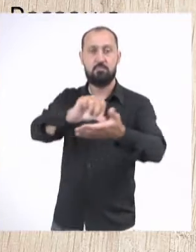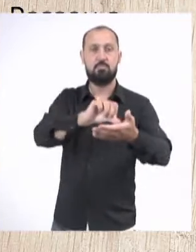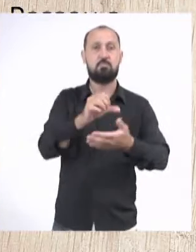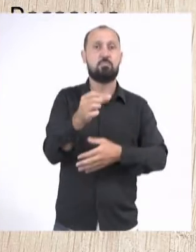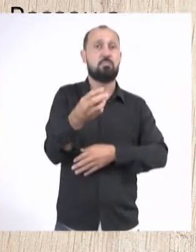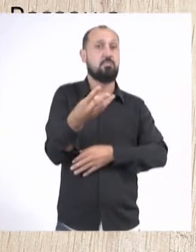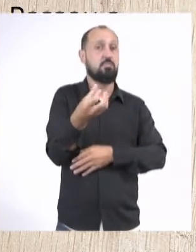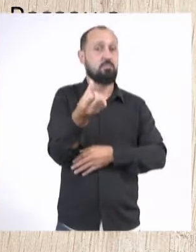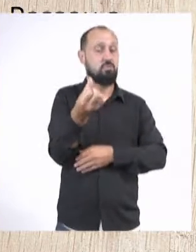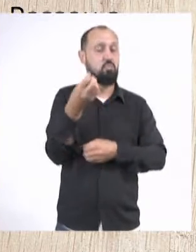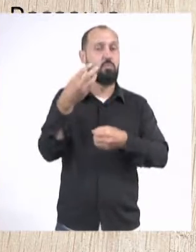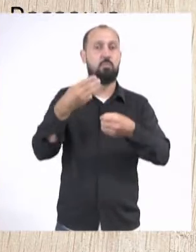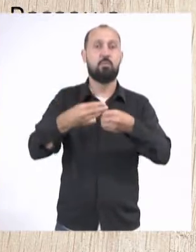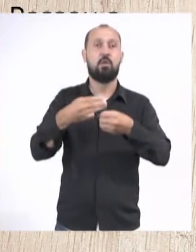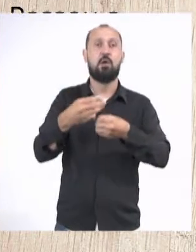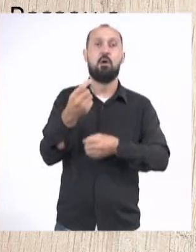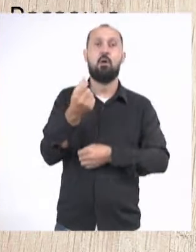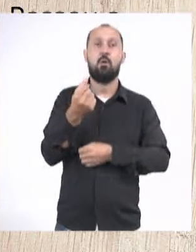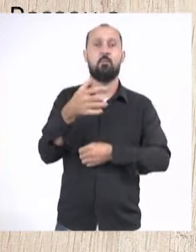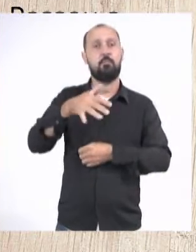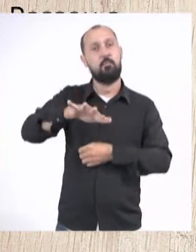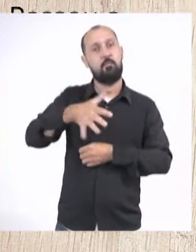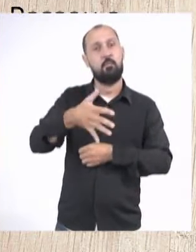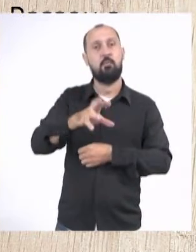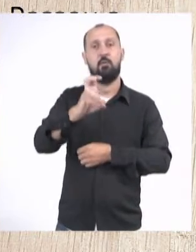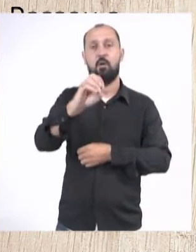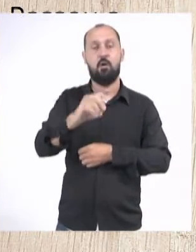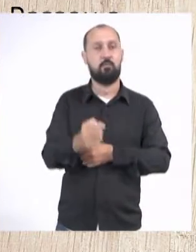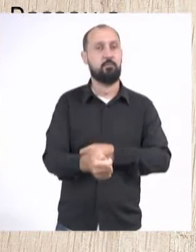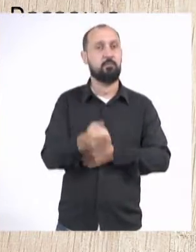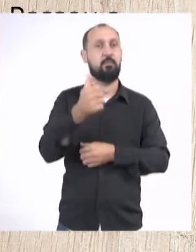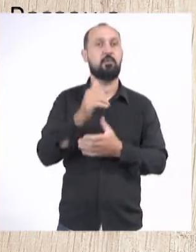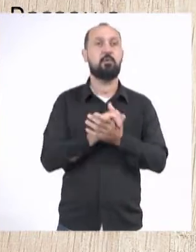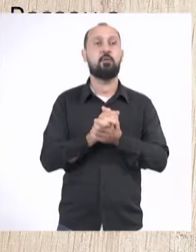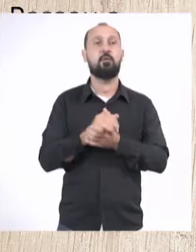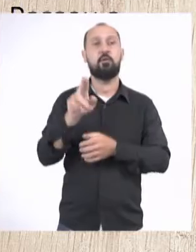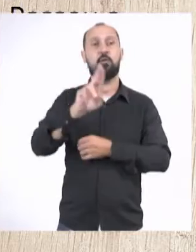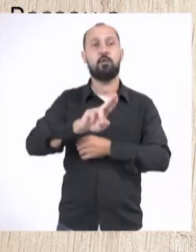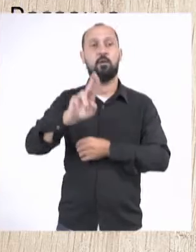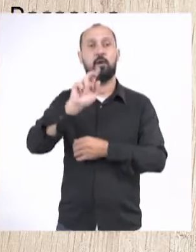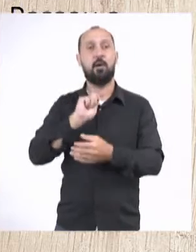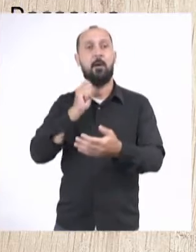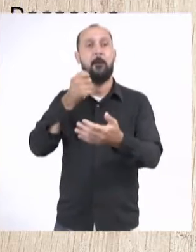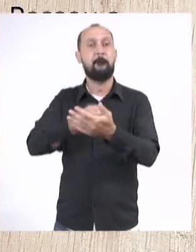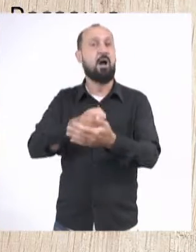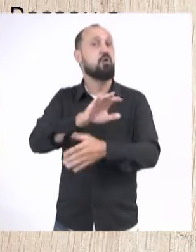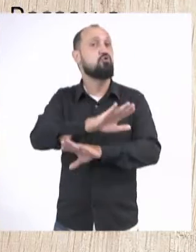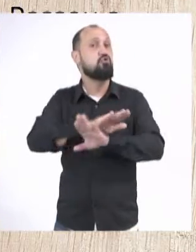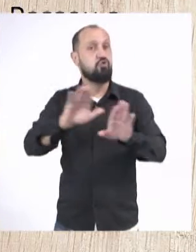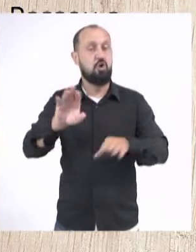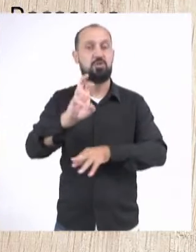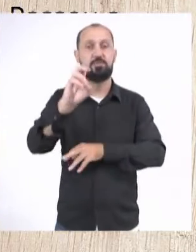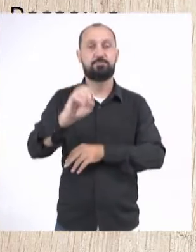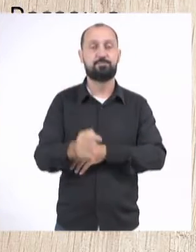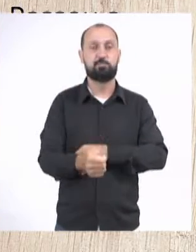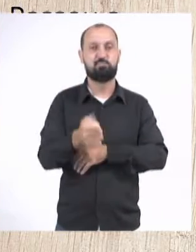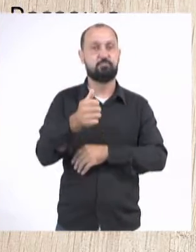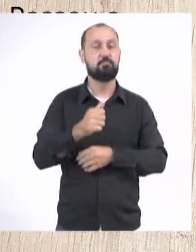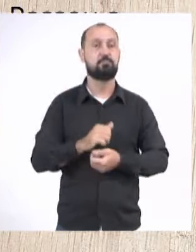36 municípios e o valor da refeição é de 50 centavos. O usuário ele paga o valor de 50